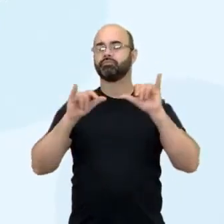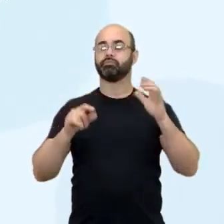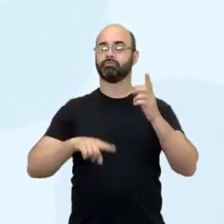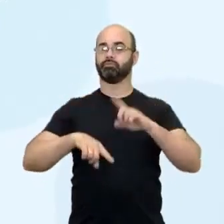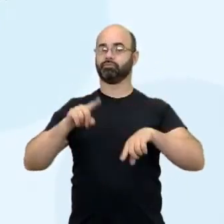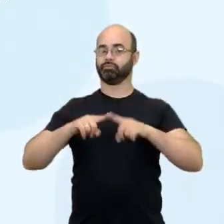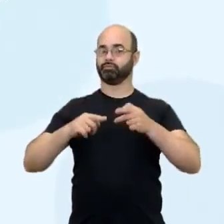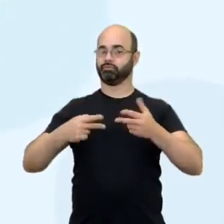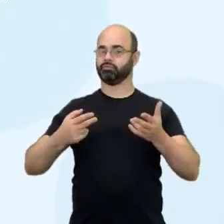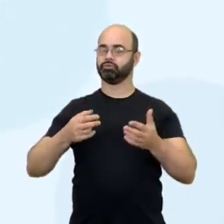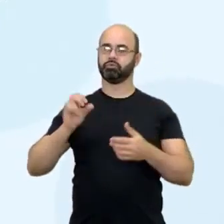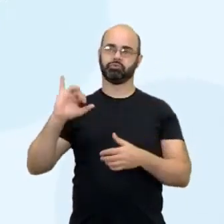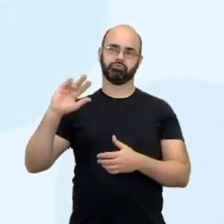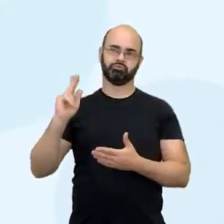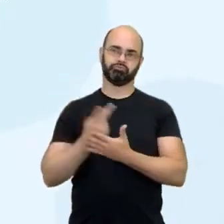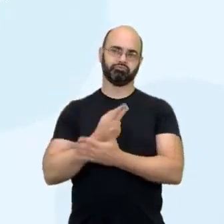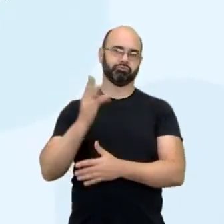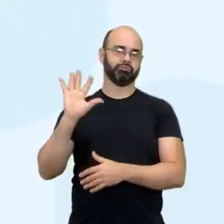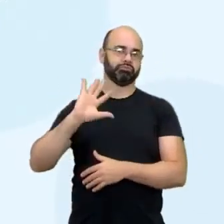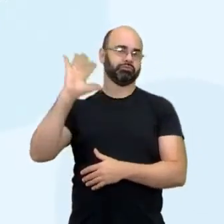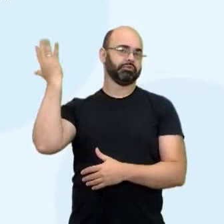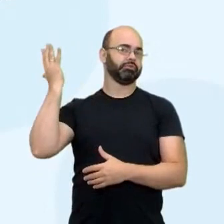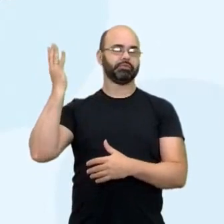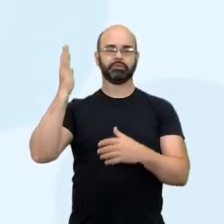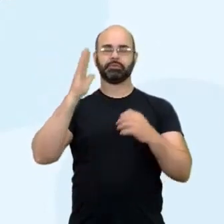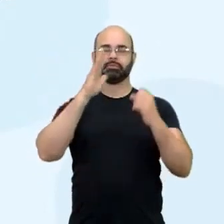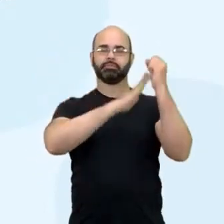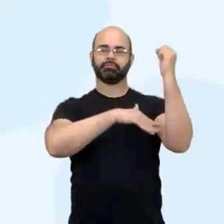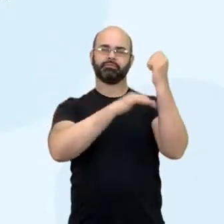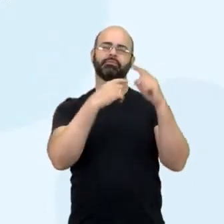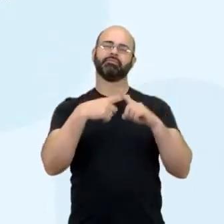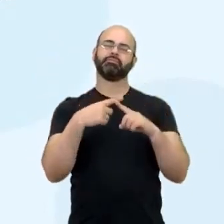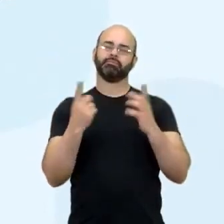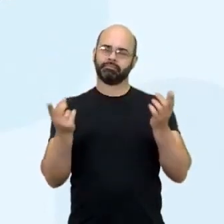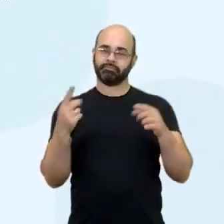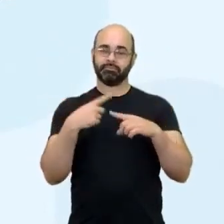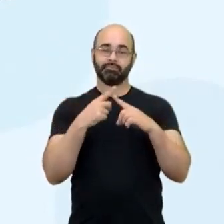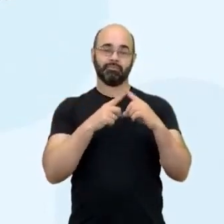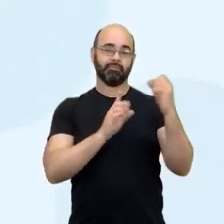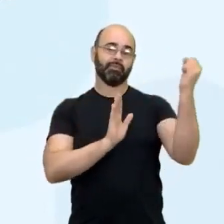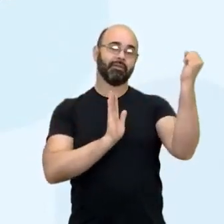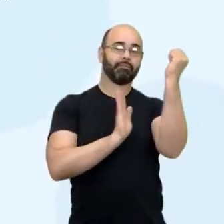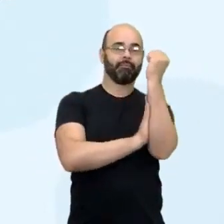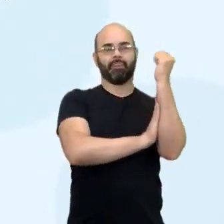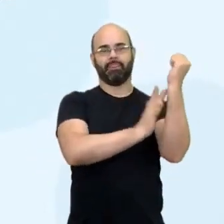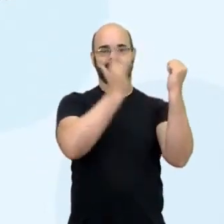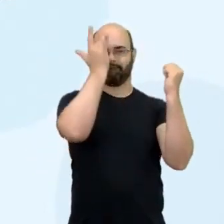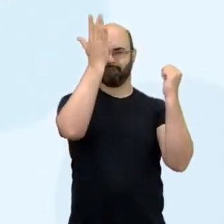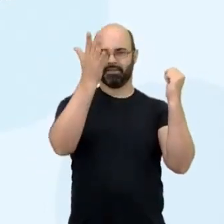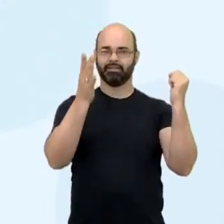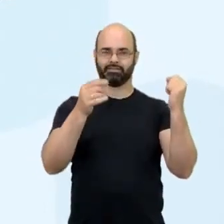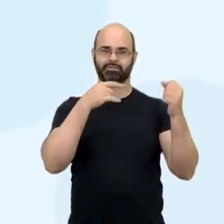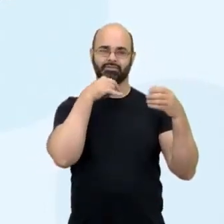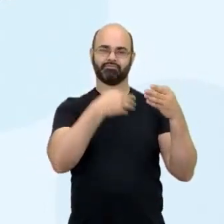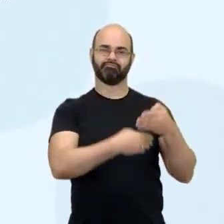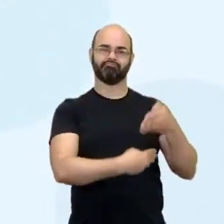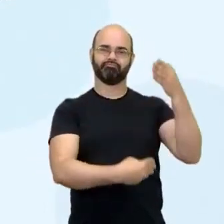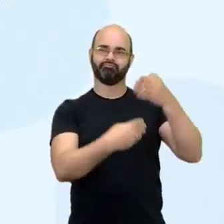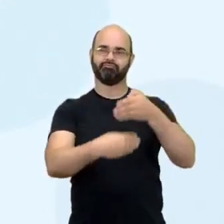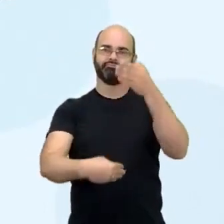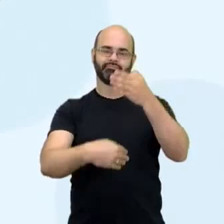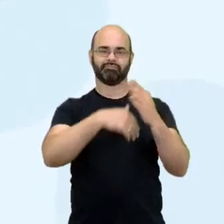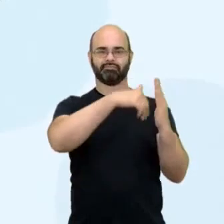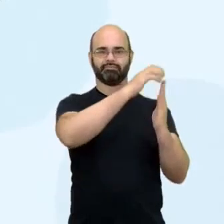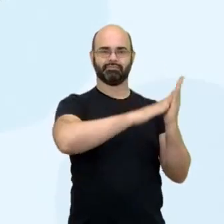eventos colados em muros e postes. O nome é por conta da facilidade de aplicação nos muros da cidade.